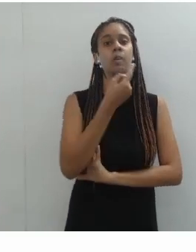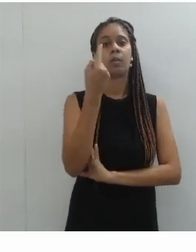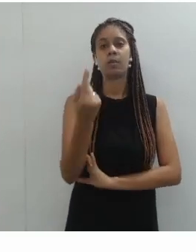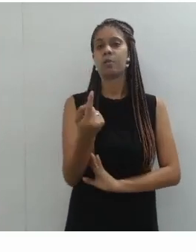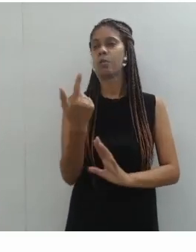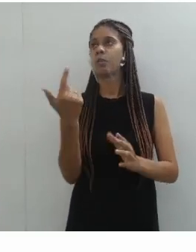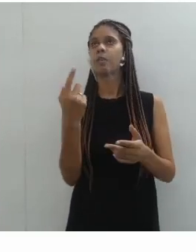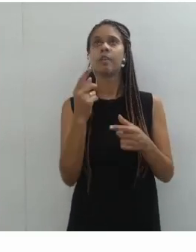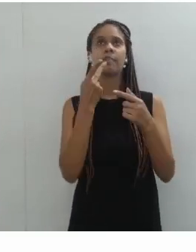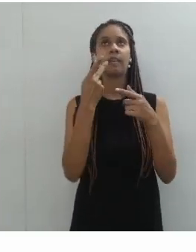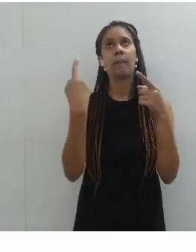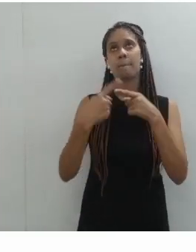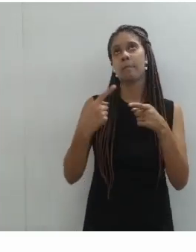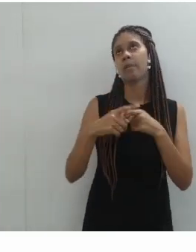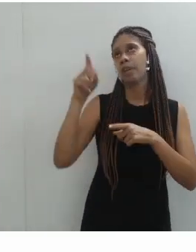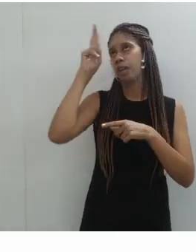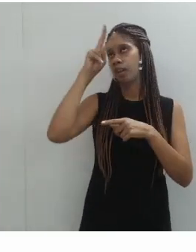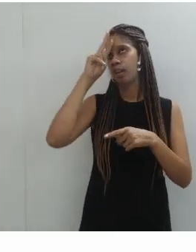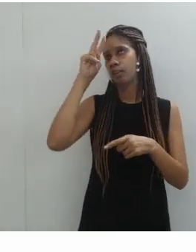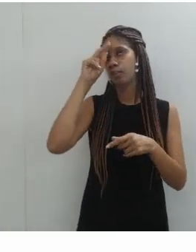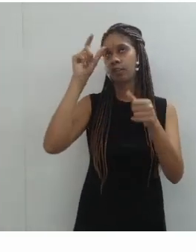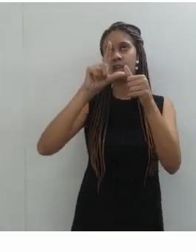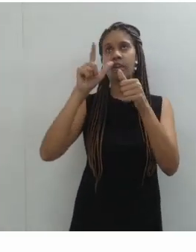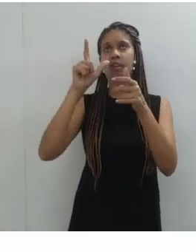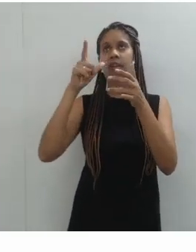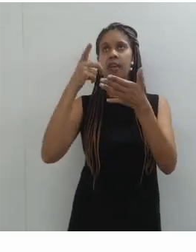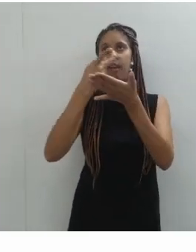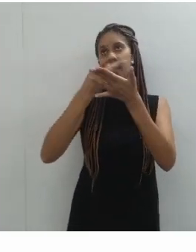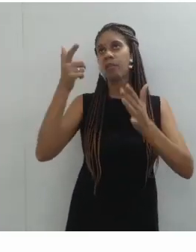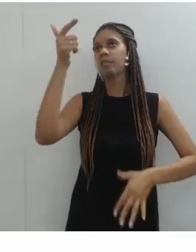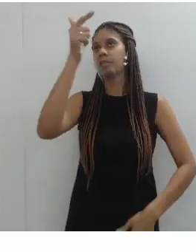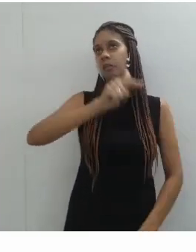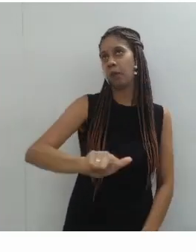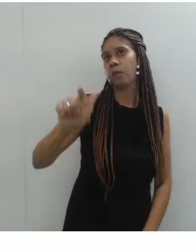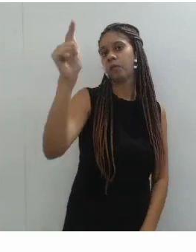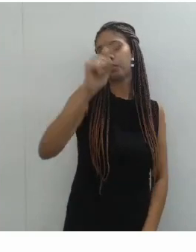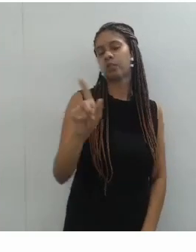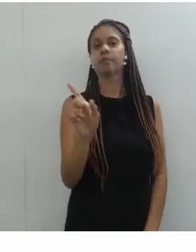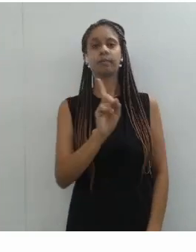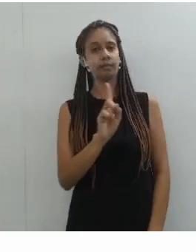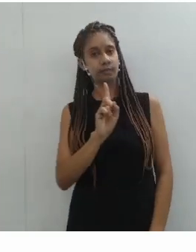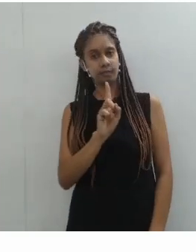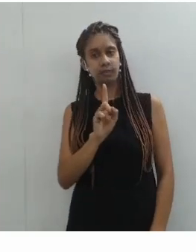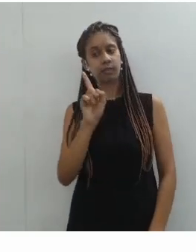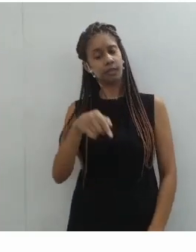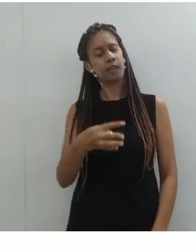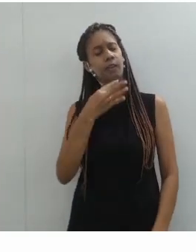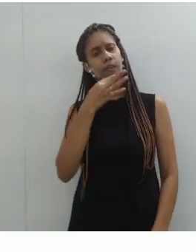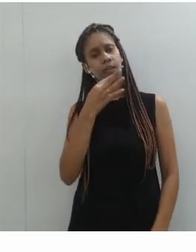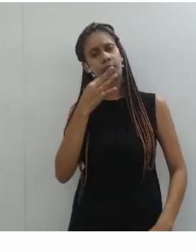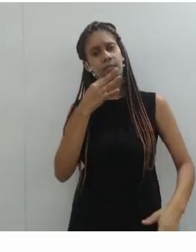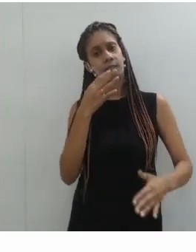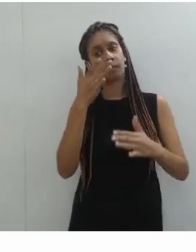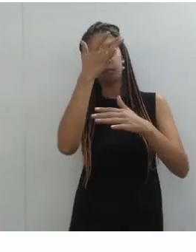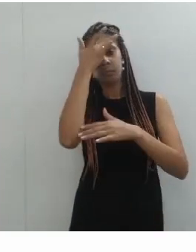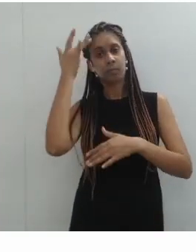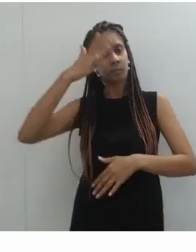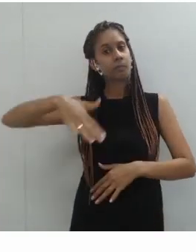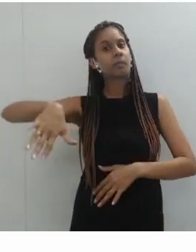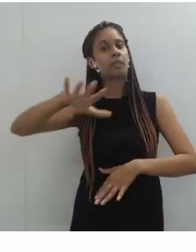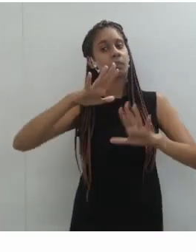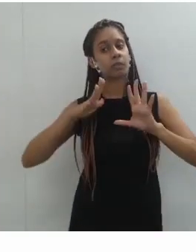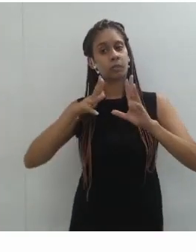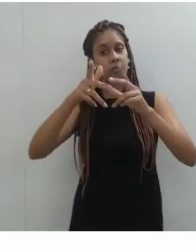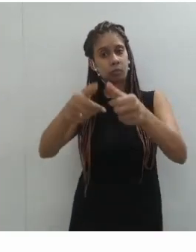papo de que a história se repete, por favor. E é reconhecido publicamente. Porém, o que